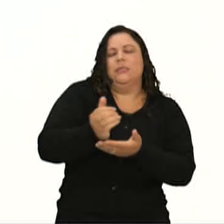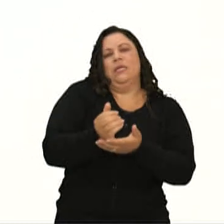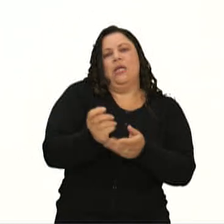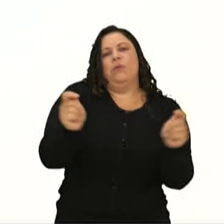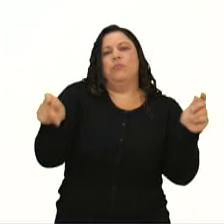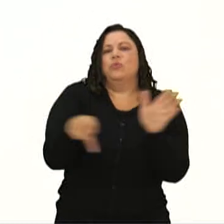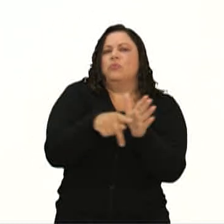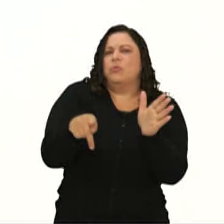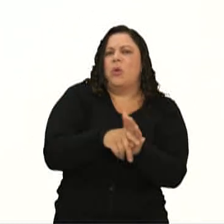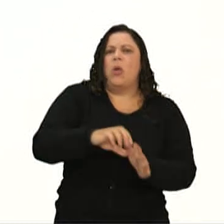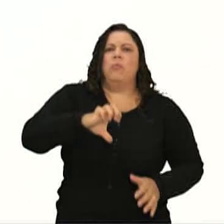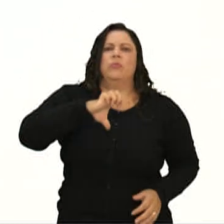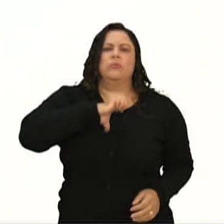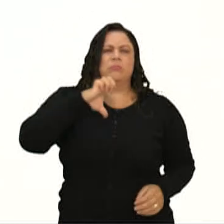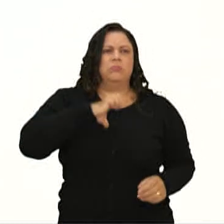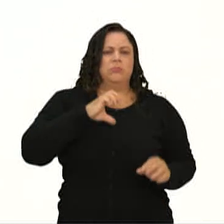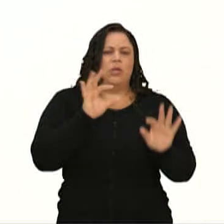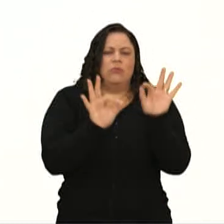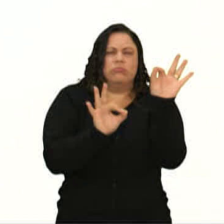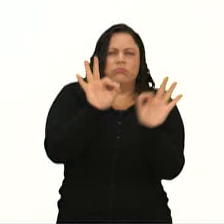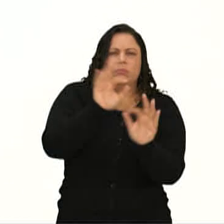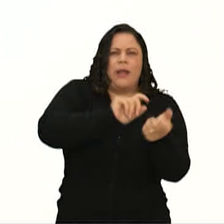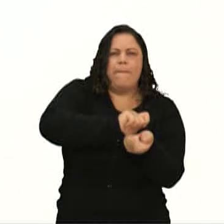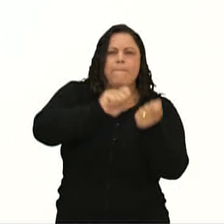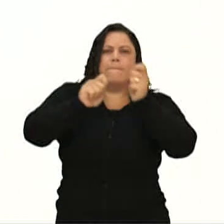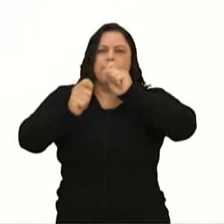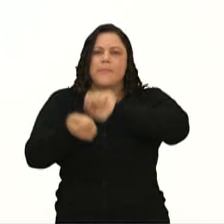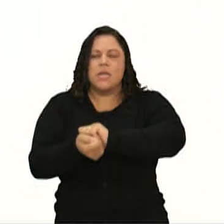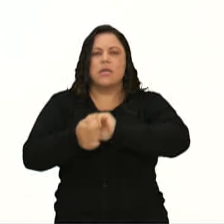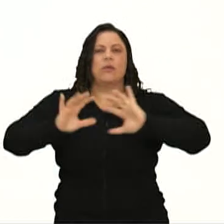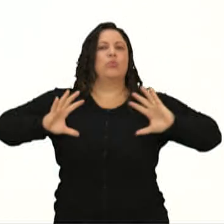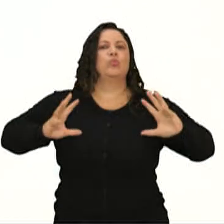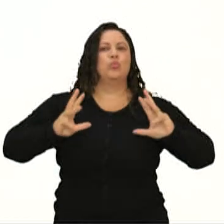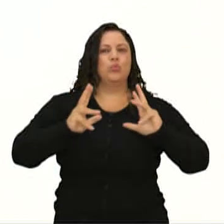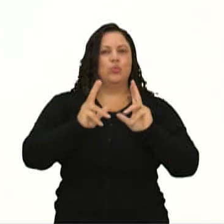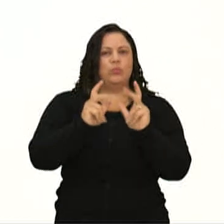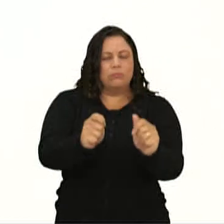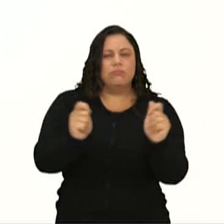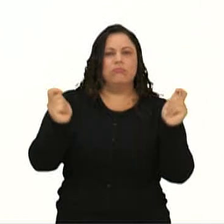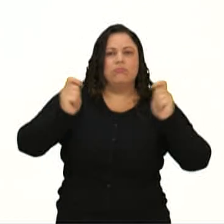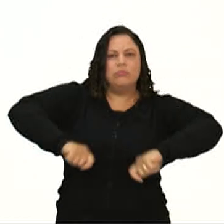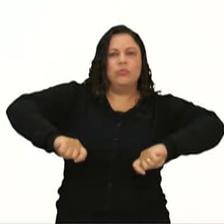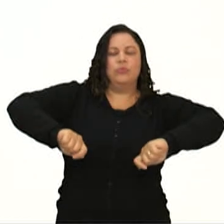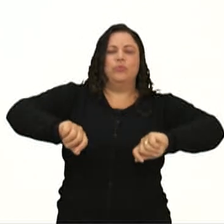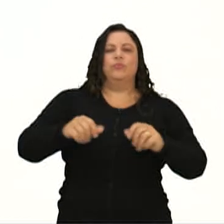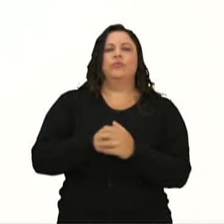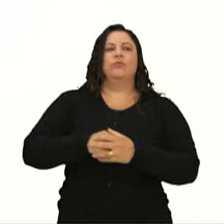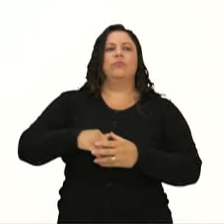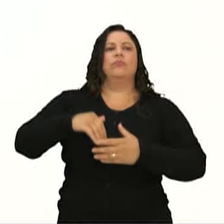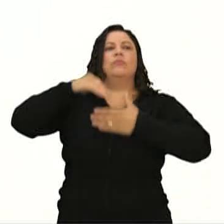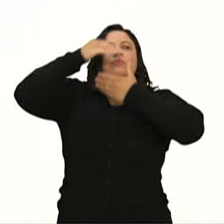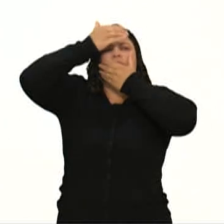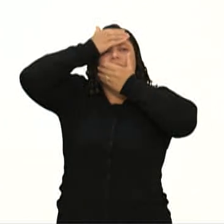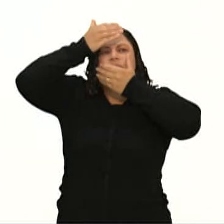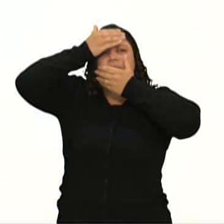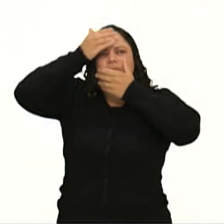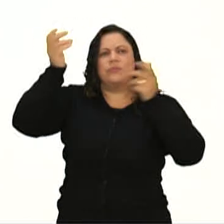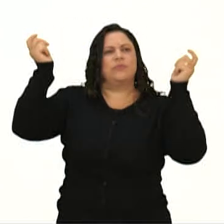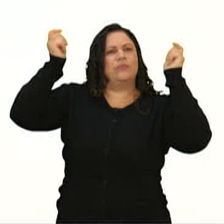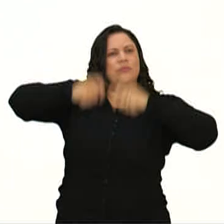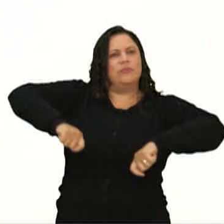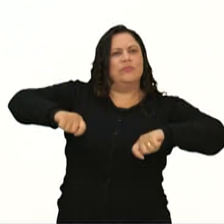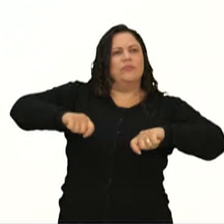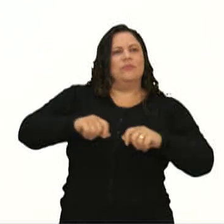forma importantíssima quase todo o mundo ocidental e islâmico. Esses mandamentos são a base ética de